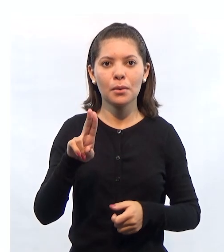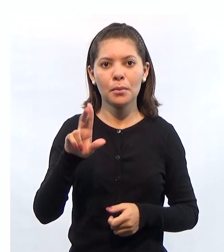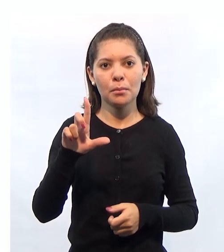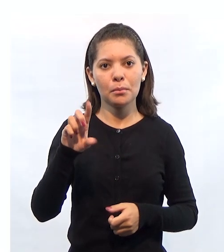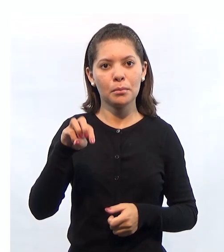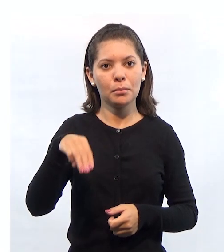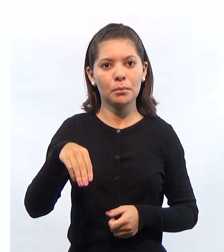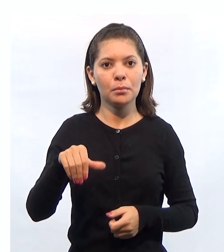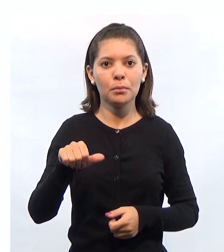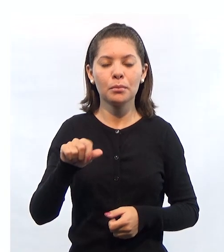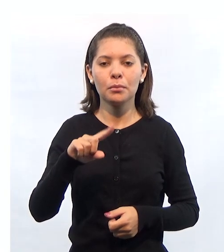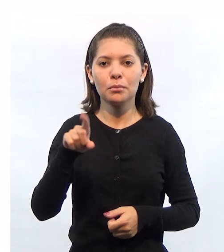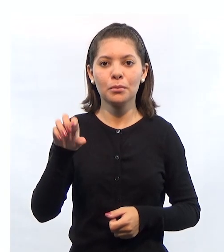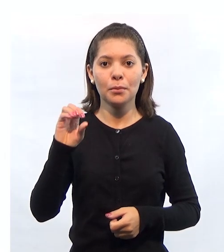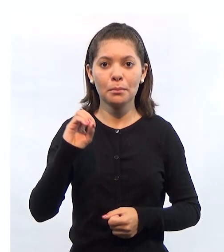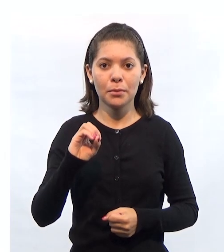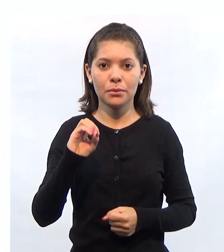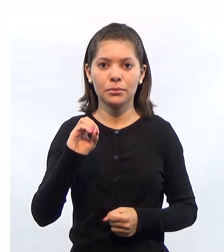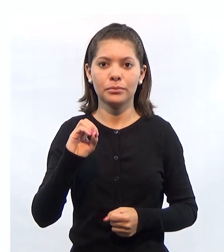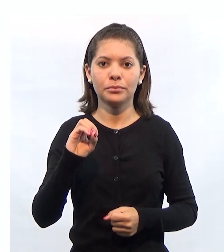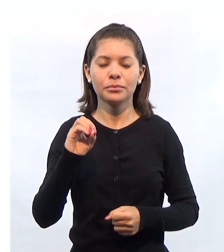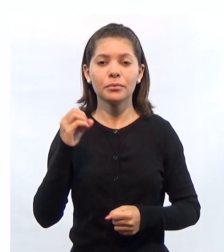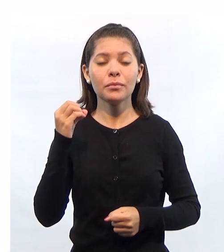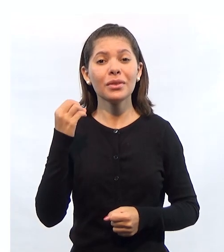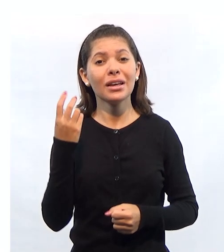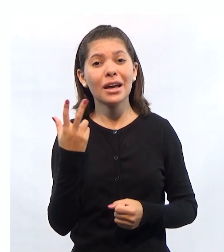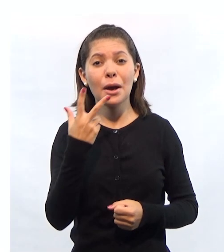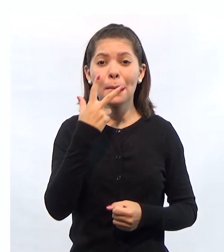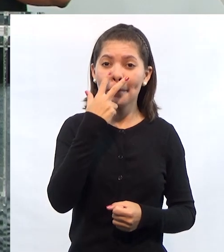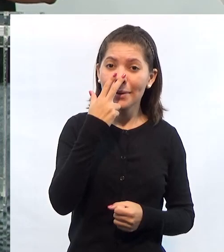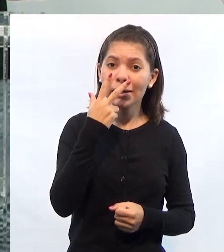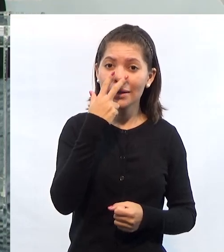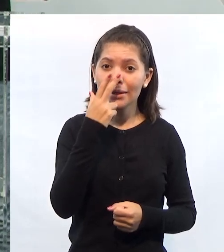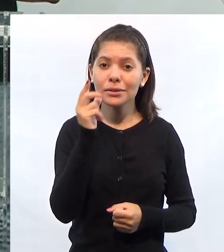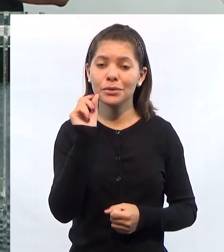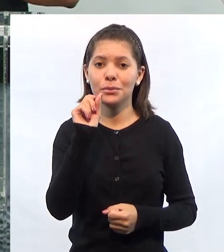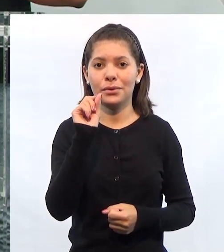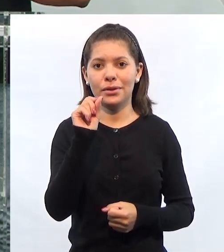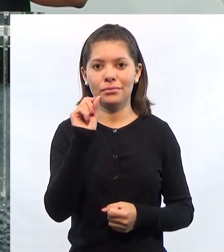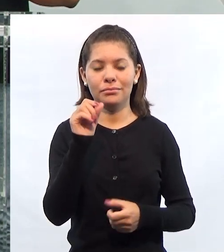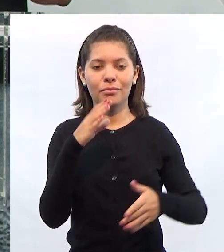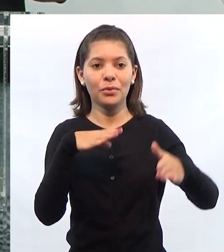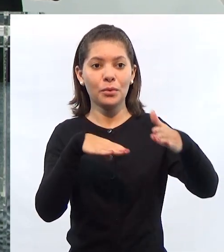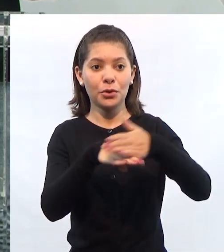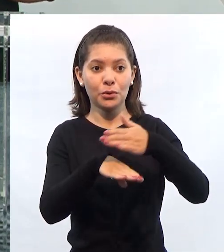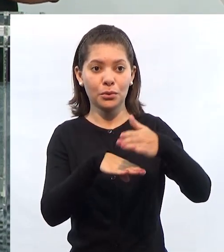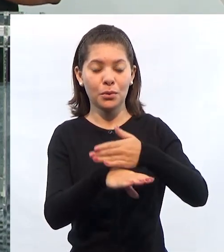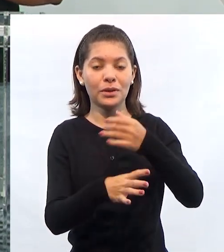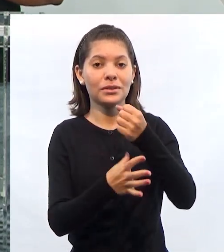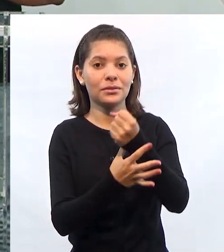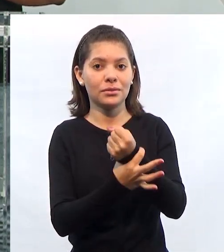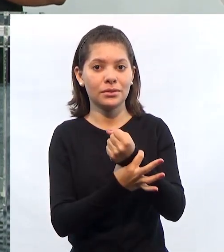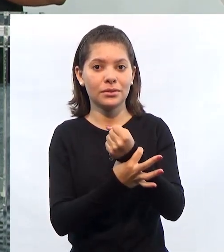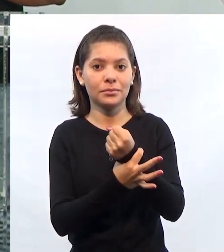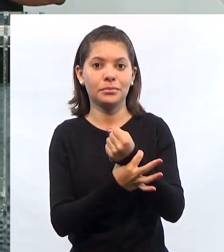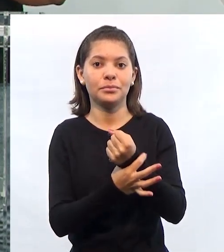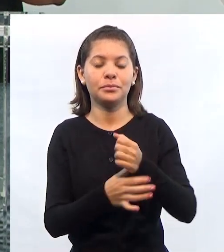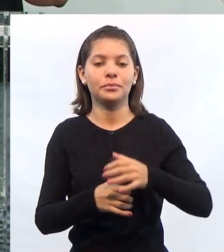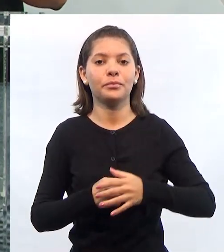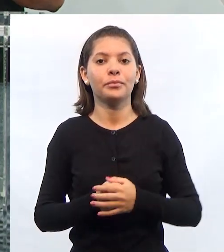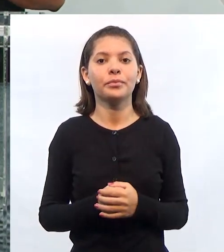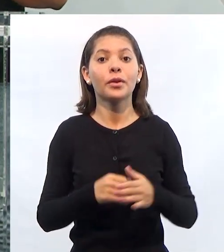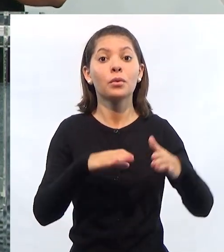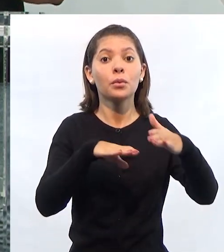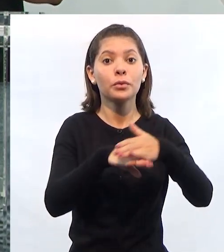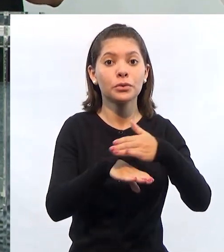O estoque pulmão, ele é muito parecido com aquele estoque de segurança.